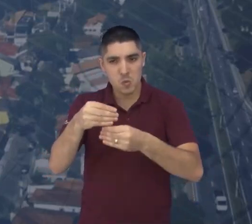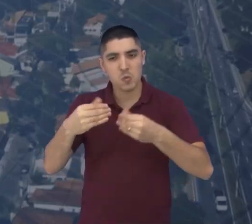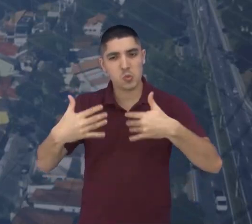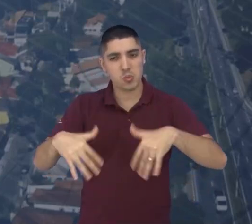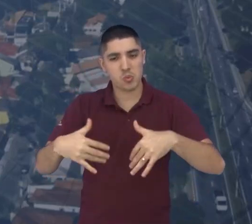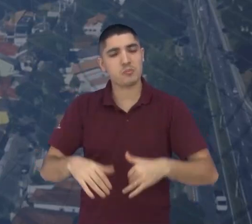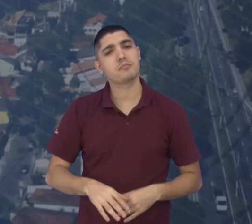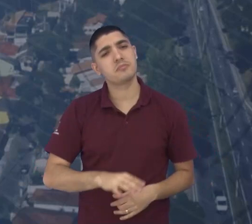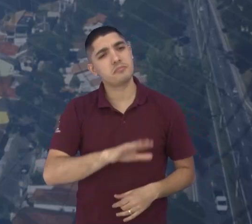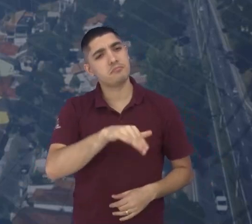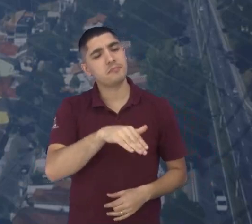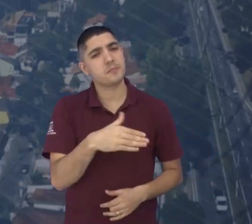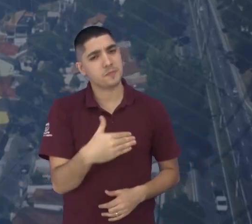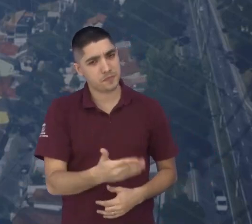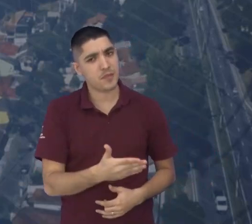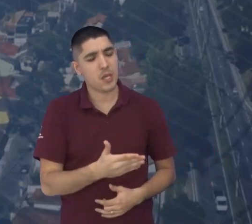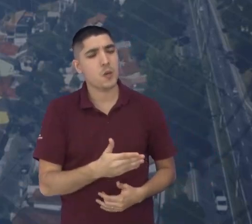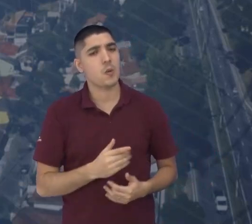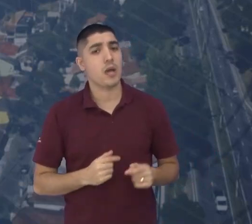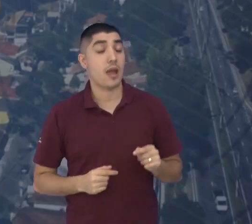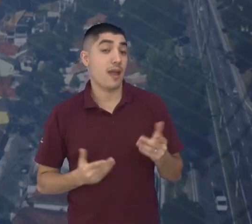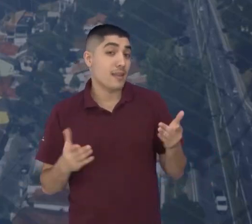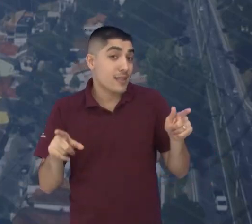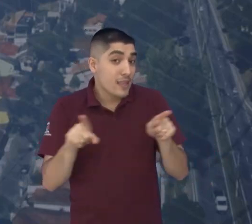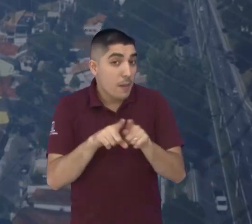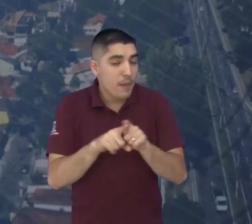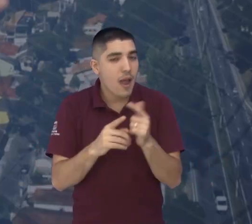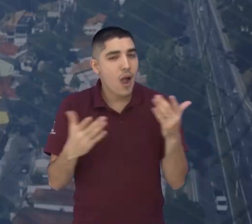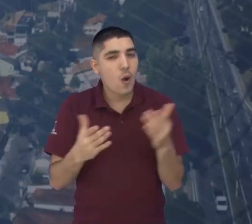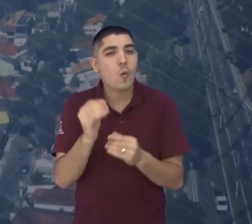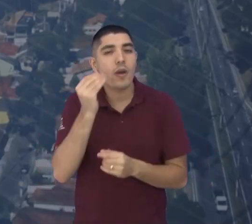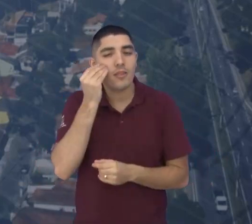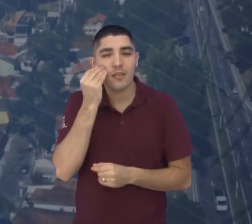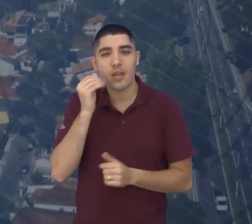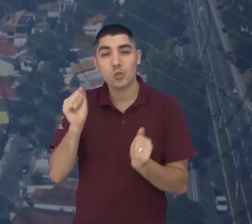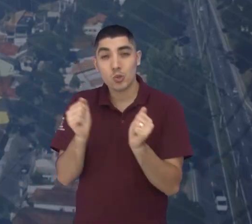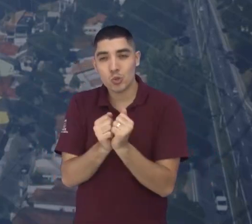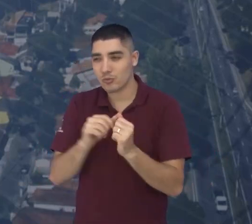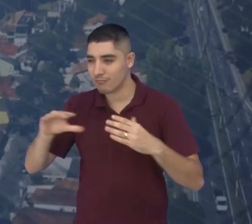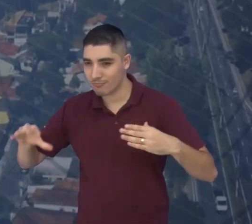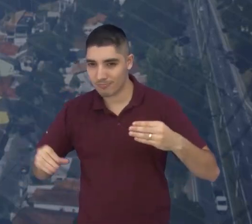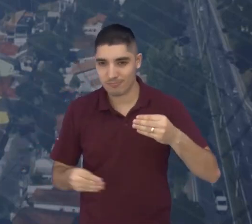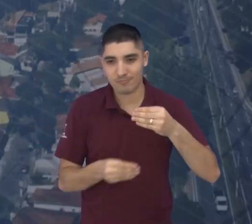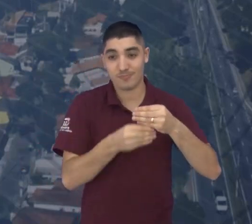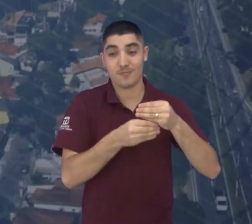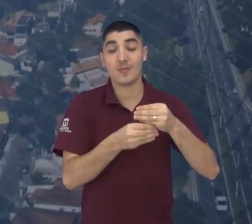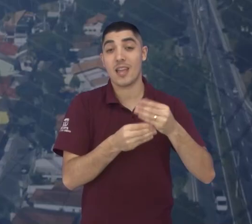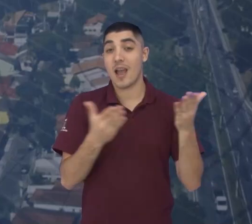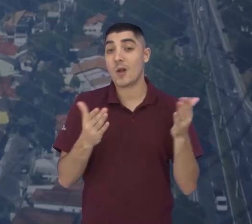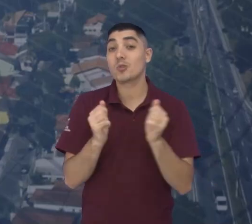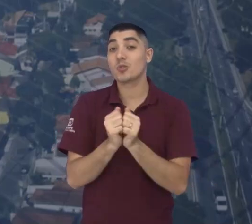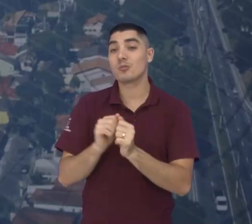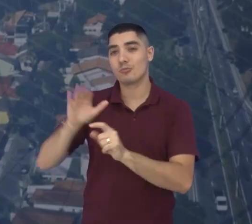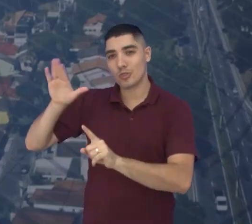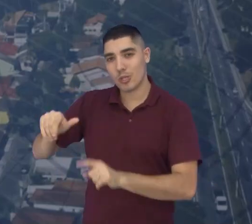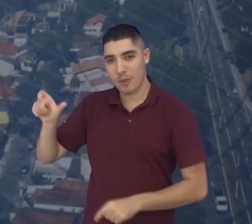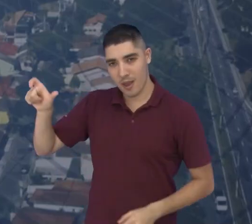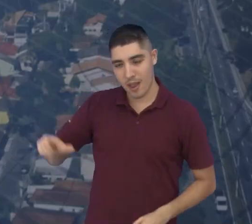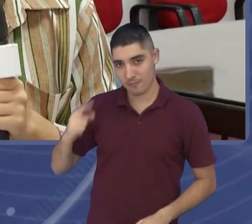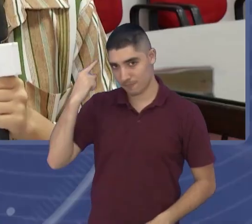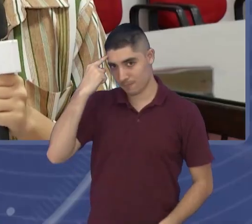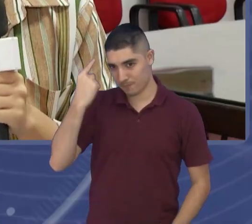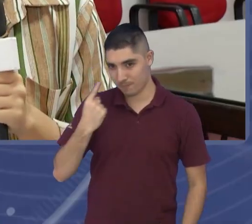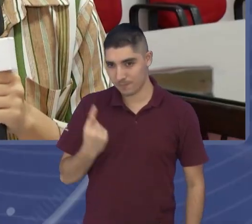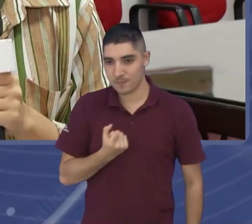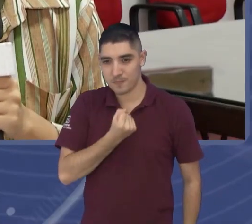com aquilo que a gente estava falando. E para complementar ainda mais, para enriquecer nosso bate-papo, eu quero chamar agora a repórter Tamires